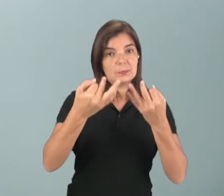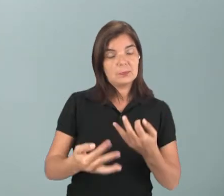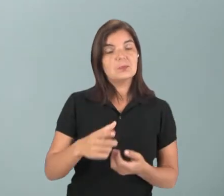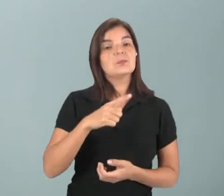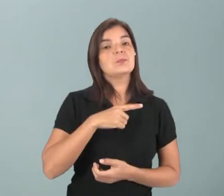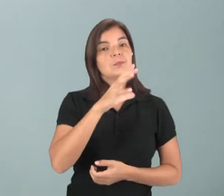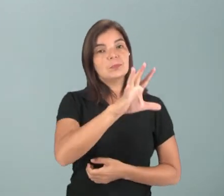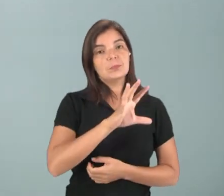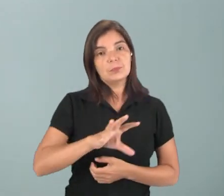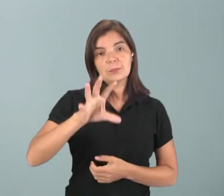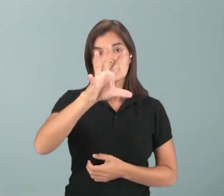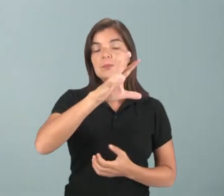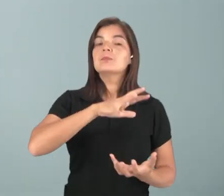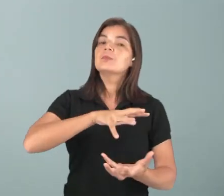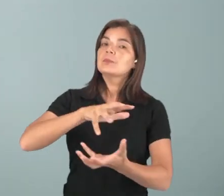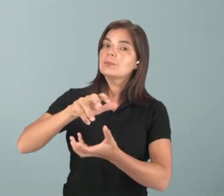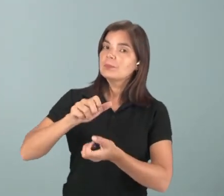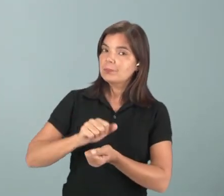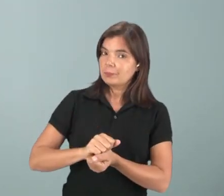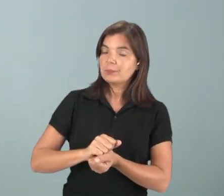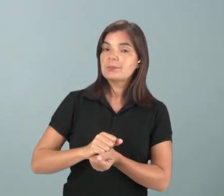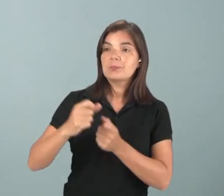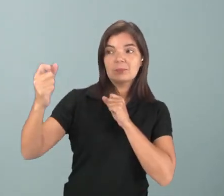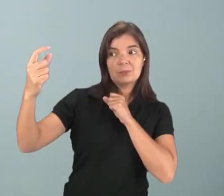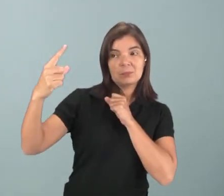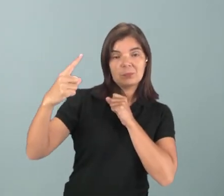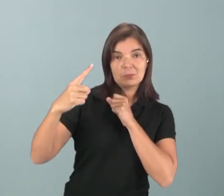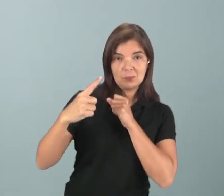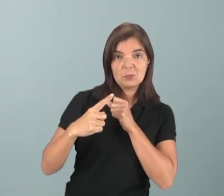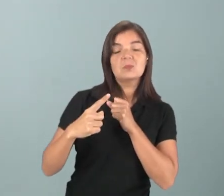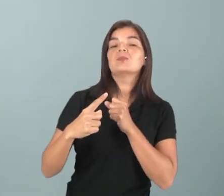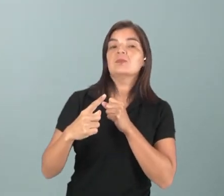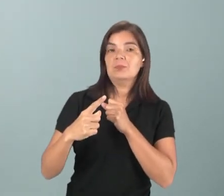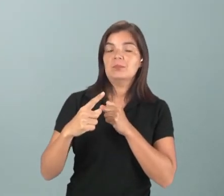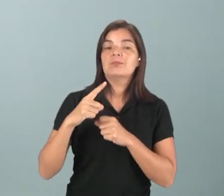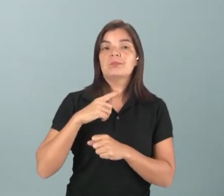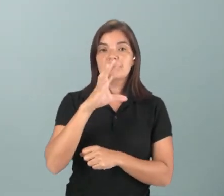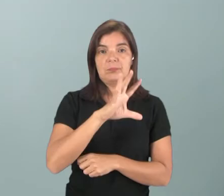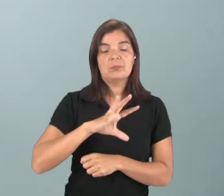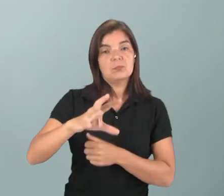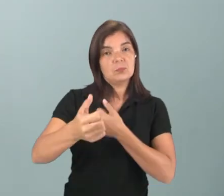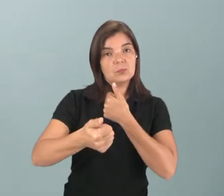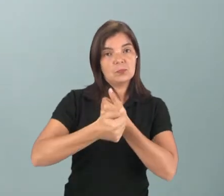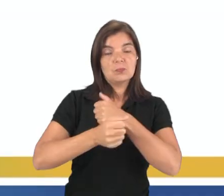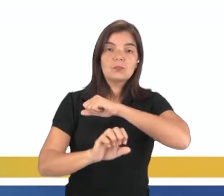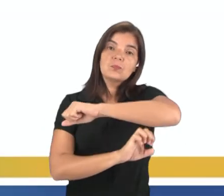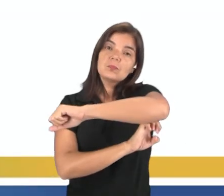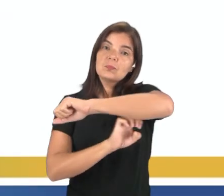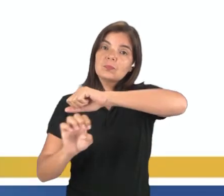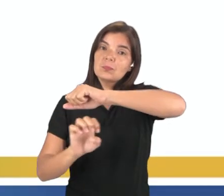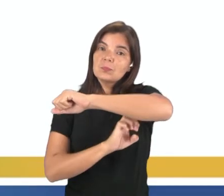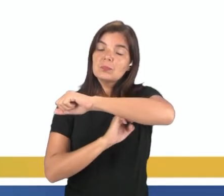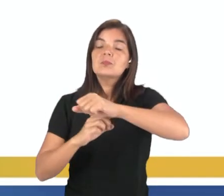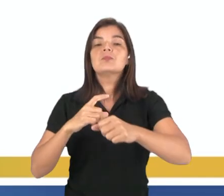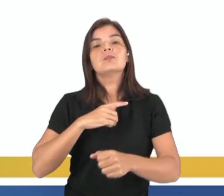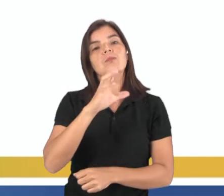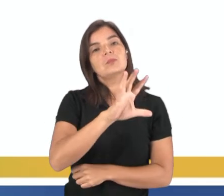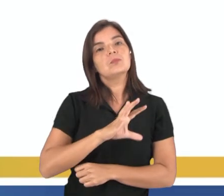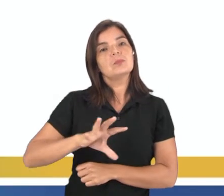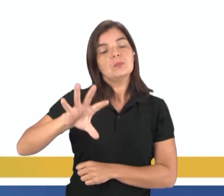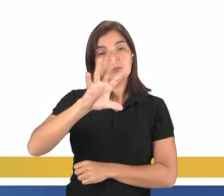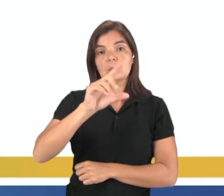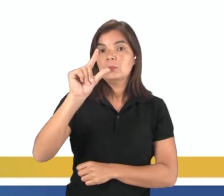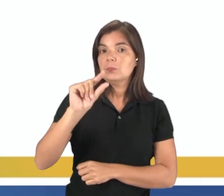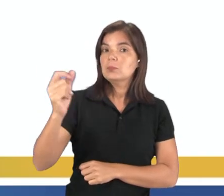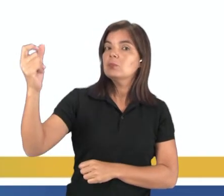existem regiões do planeta que recebem mais energia solar, que é a região ali mais próxima da linha do Equador, e tem regiões que